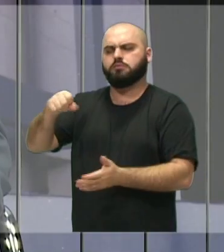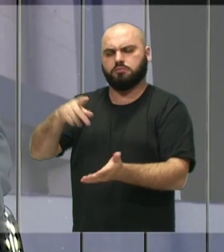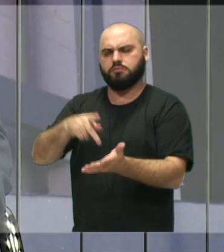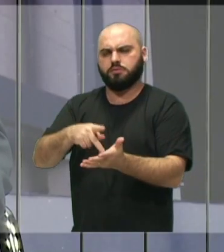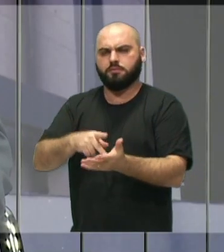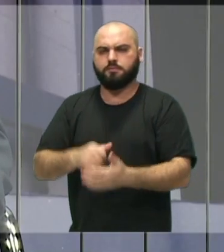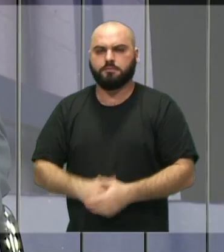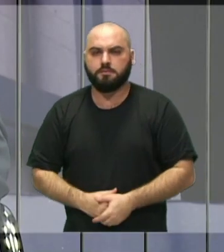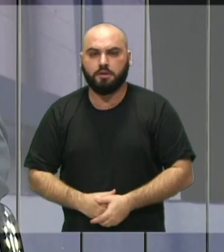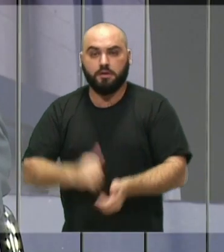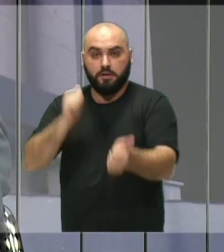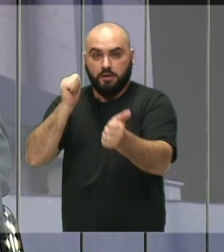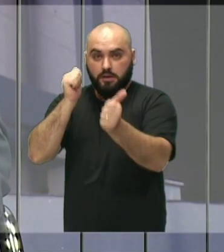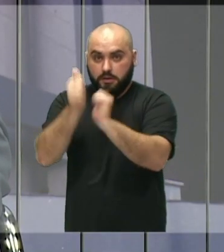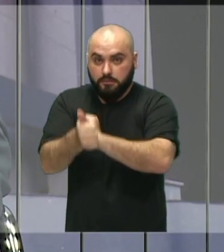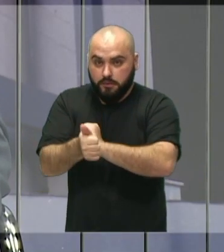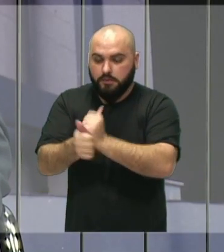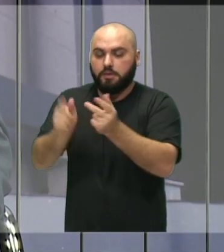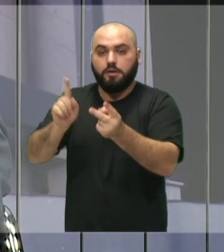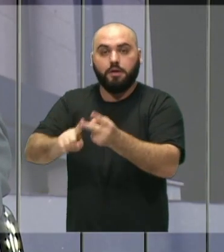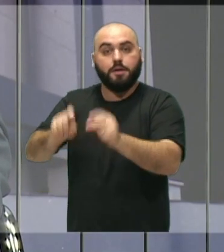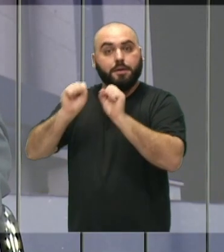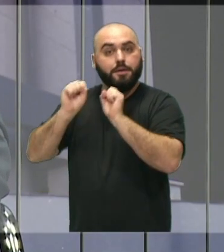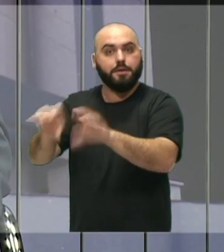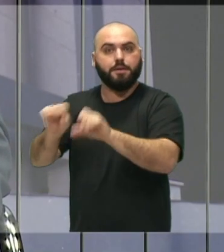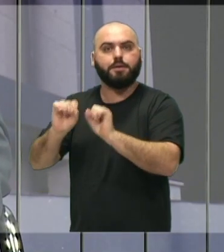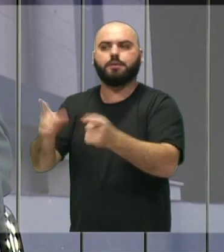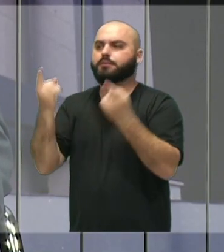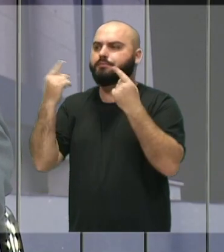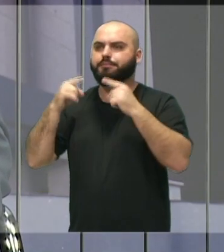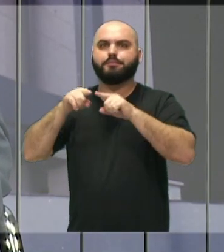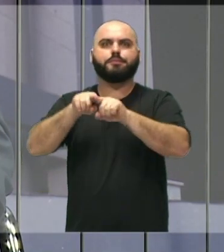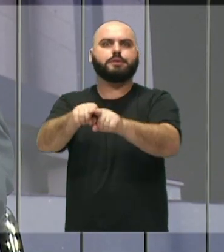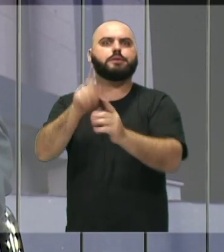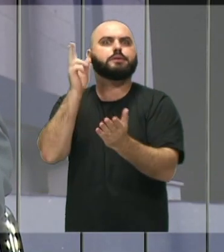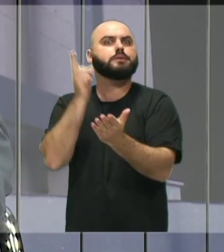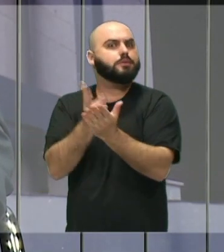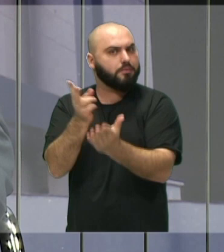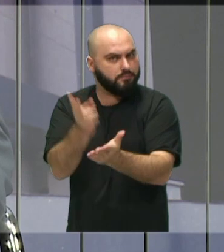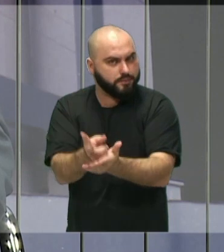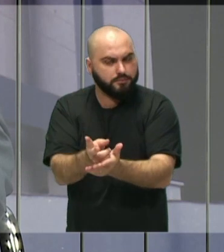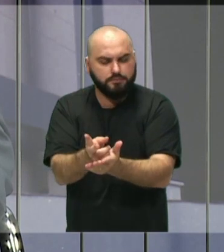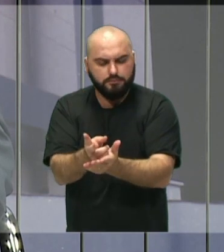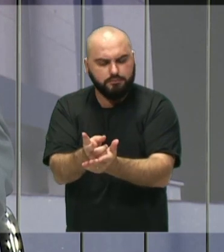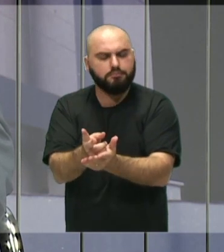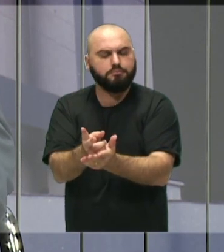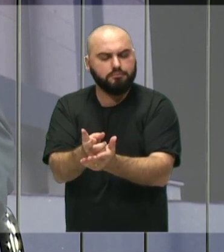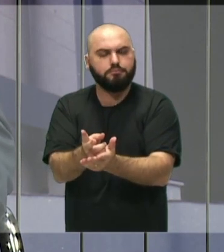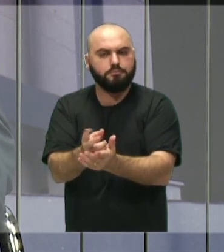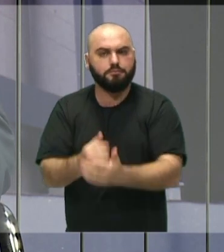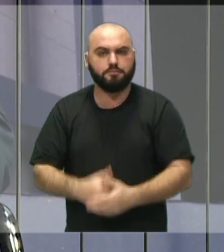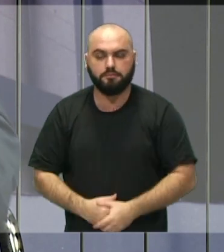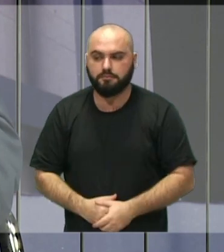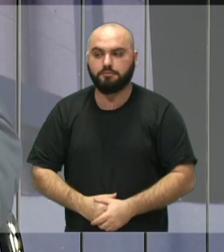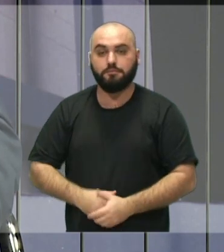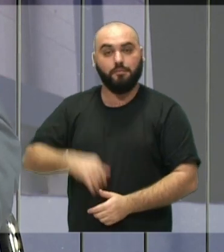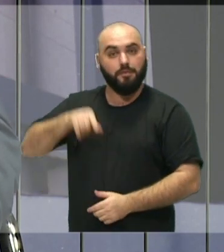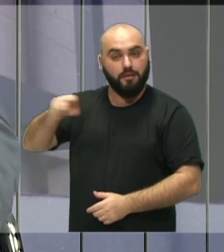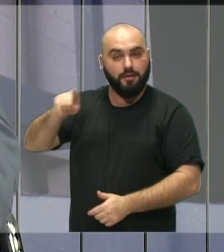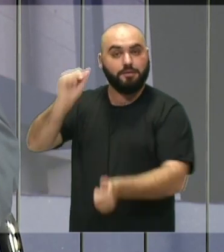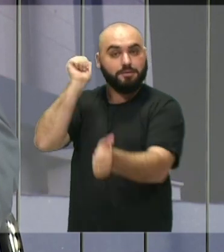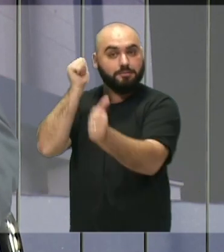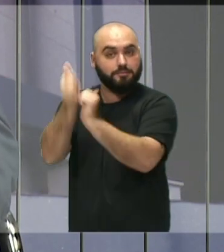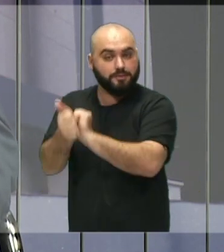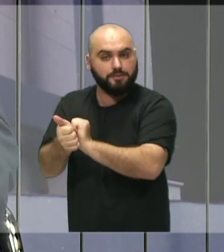esporte quanto a educação, elas andam sempre de mãos dadas, elas têm que andar de mãos dadas sempre, né? E ela leva, já